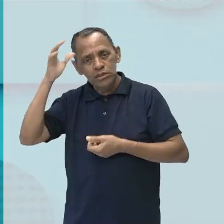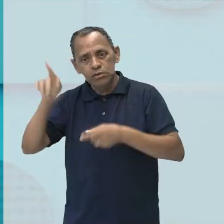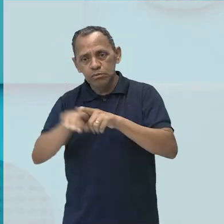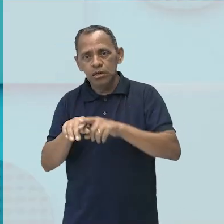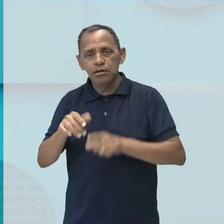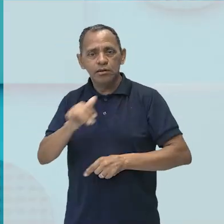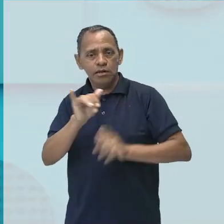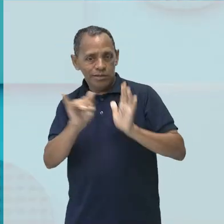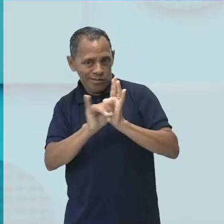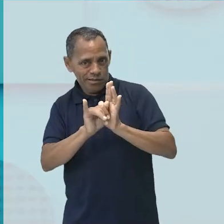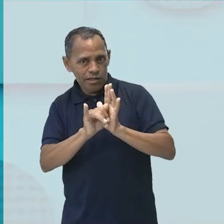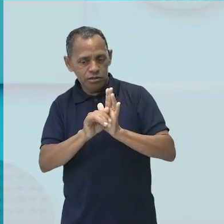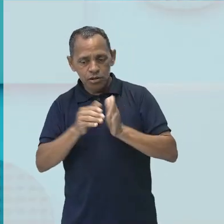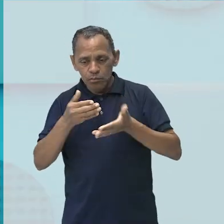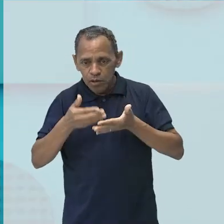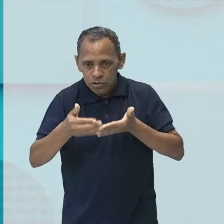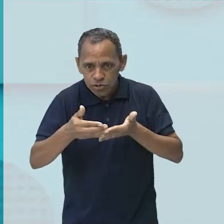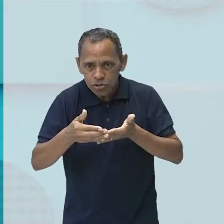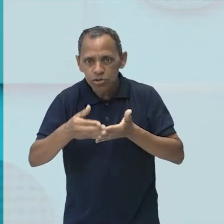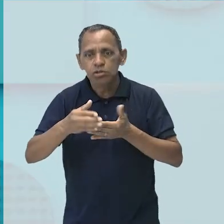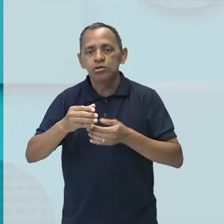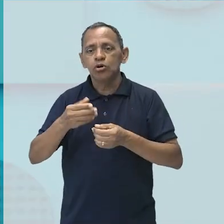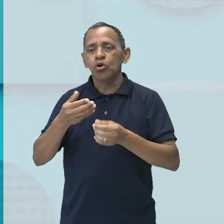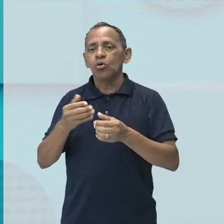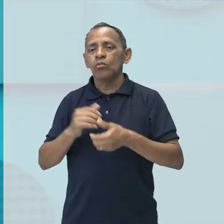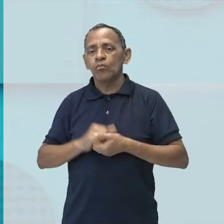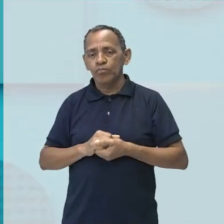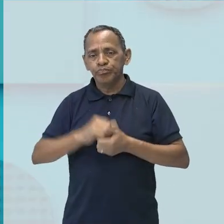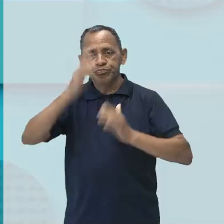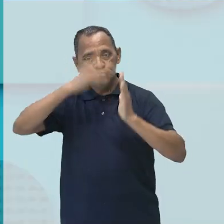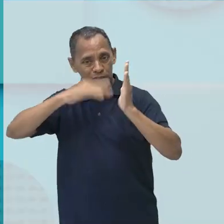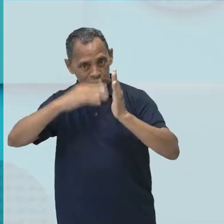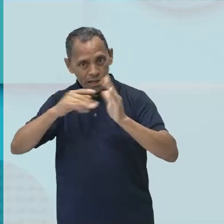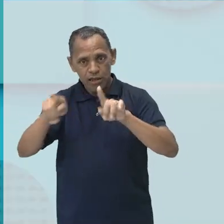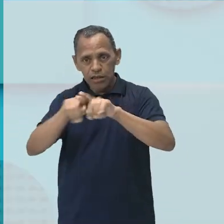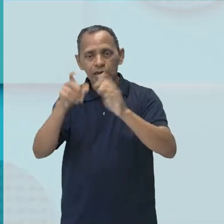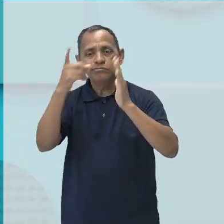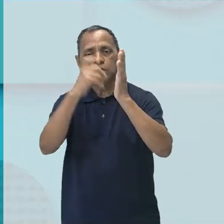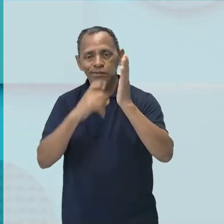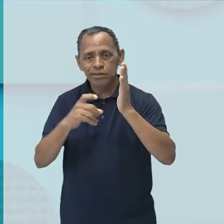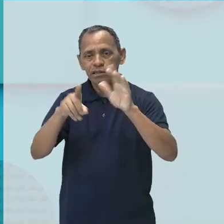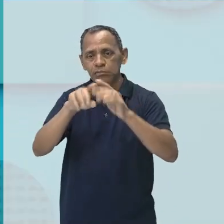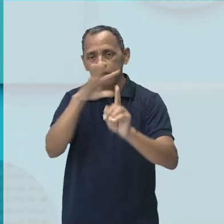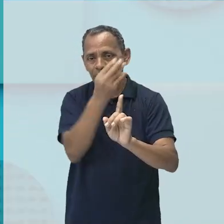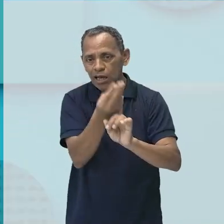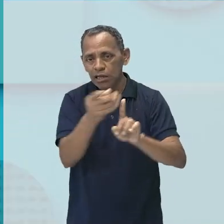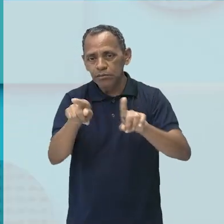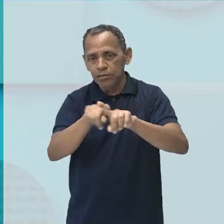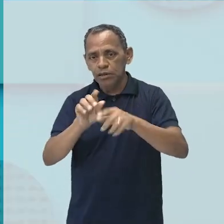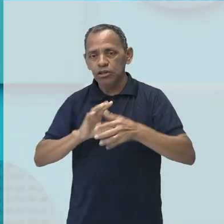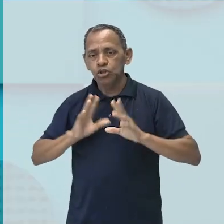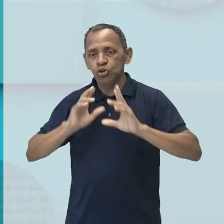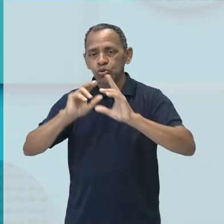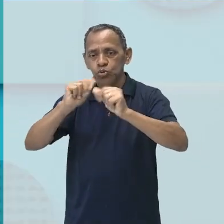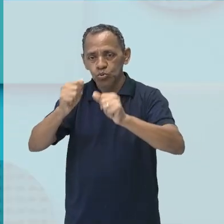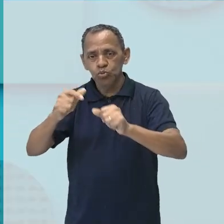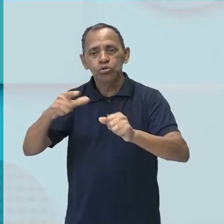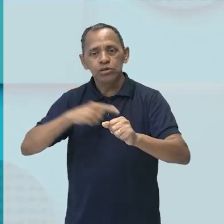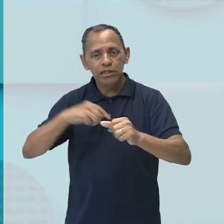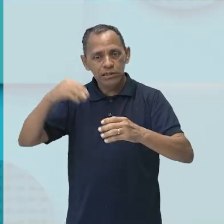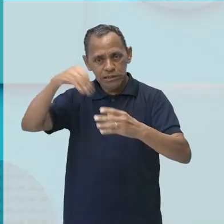daí, começou a pintar a sua arte, o seu grafite, certo? Então, tudo isso faz parte